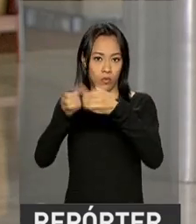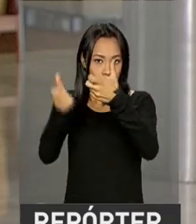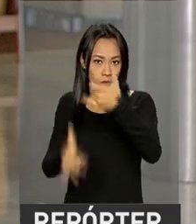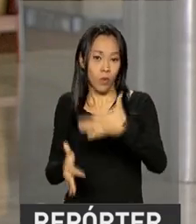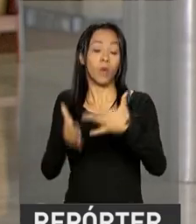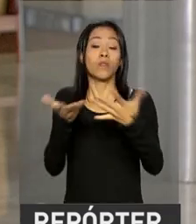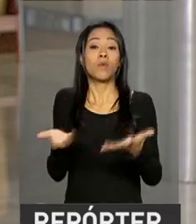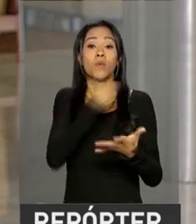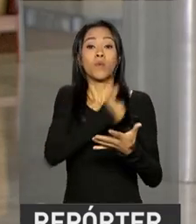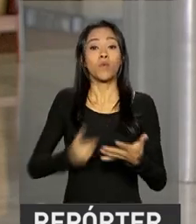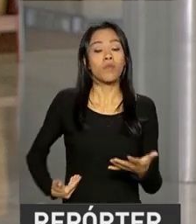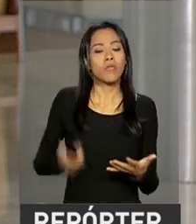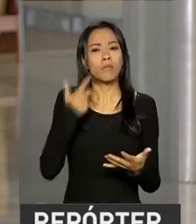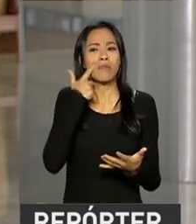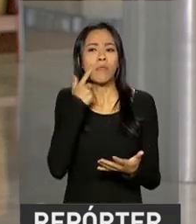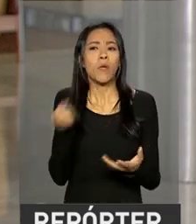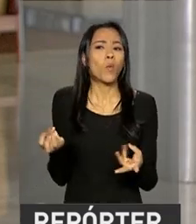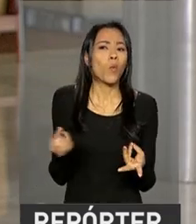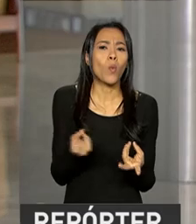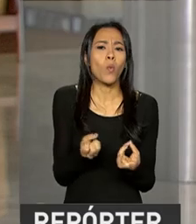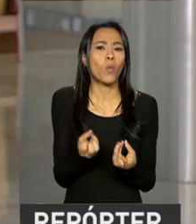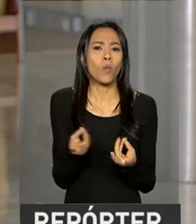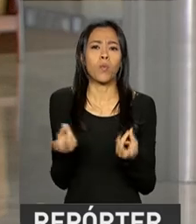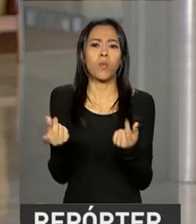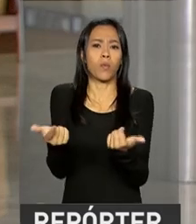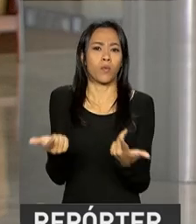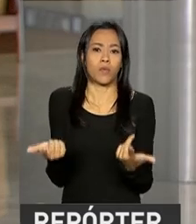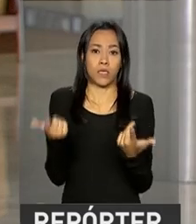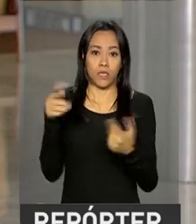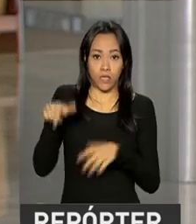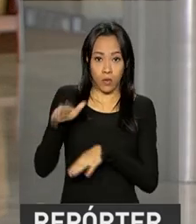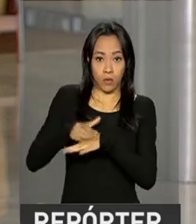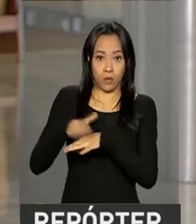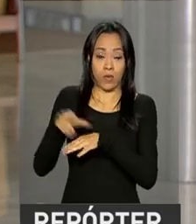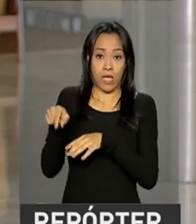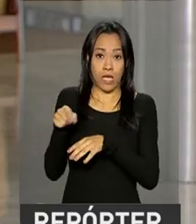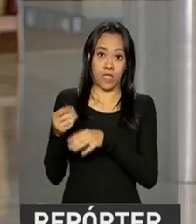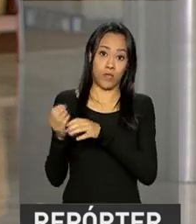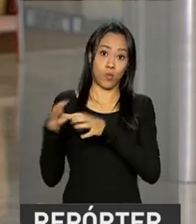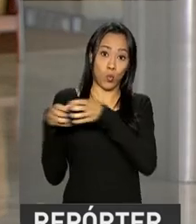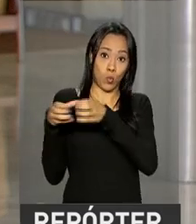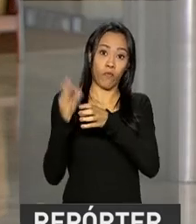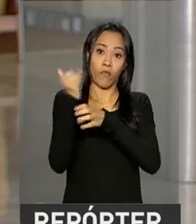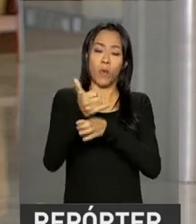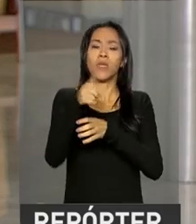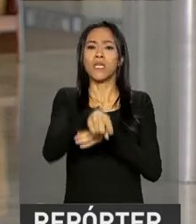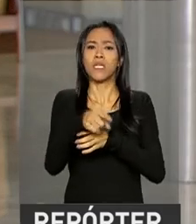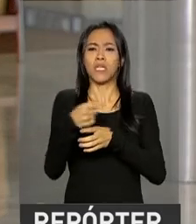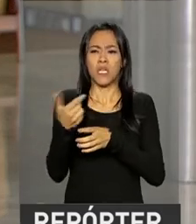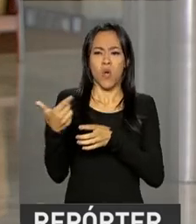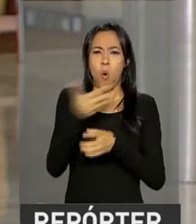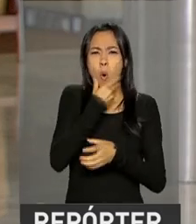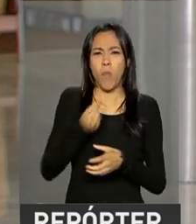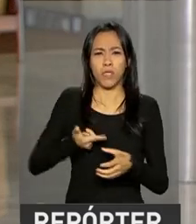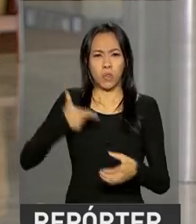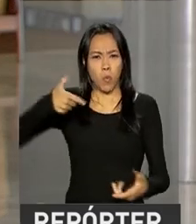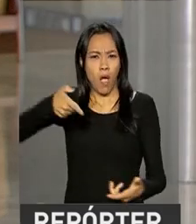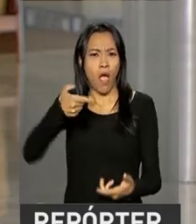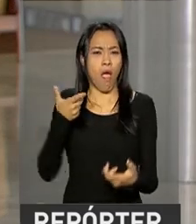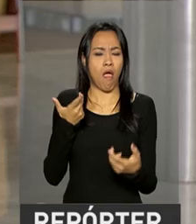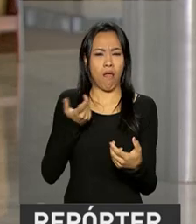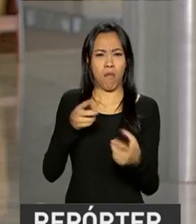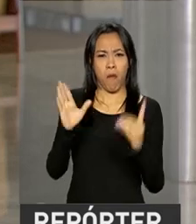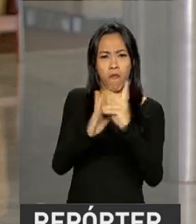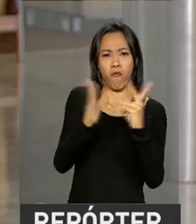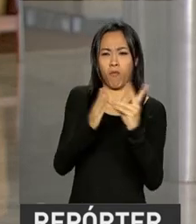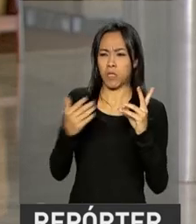governo ainda apura esses números. De acordo com o CIMI, os indígenas teriam sido alvo de homens armados com facões e armas de